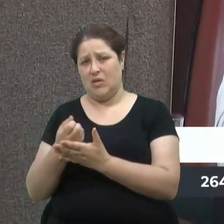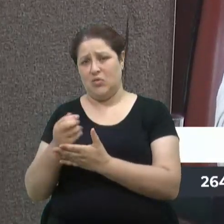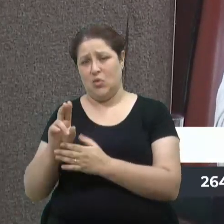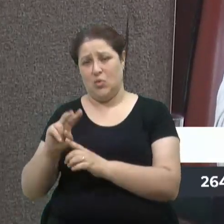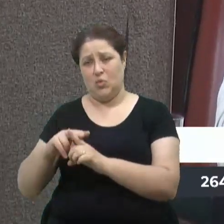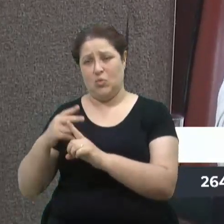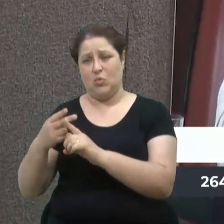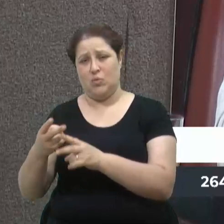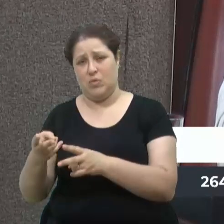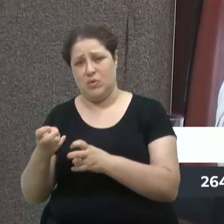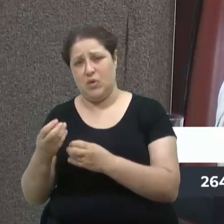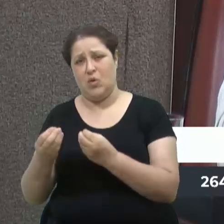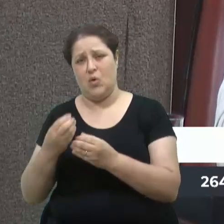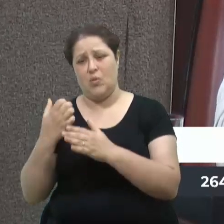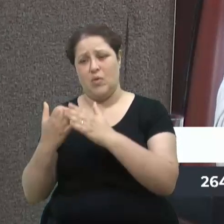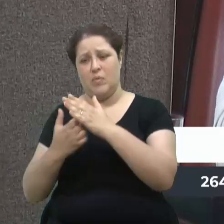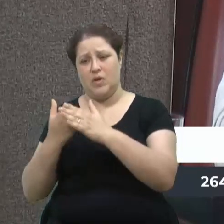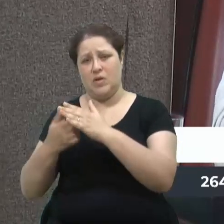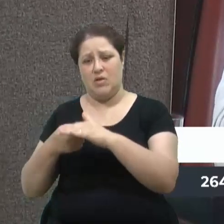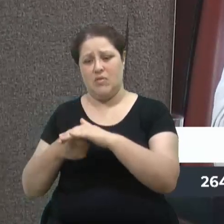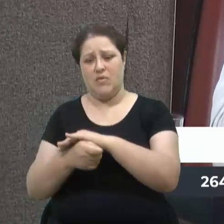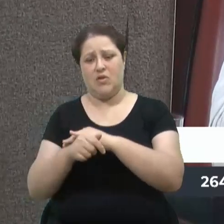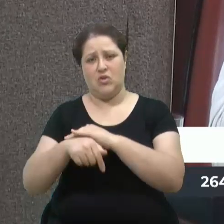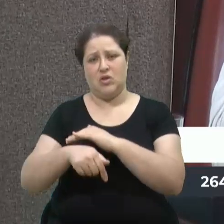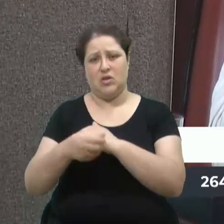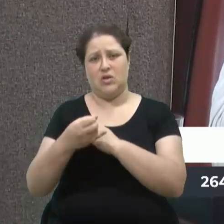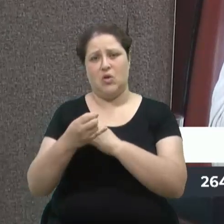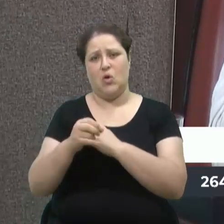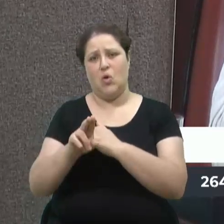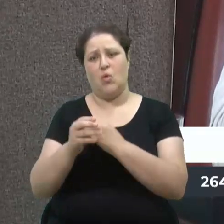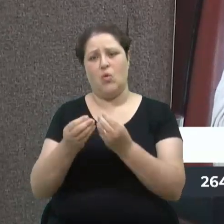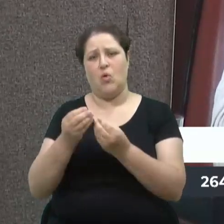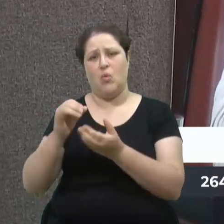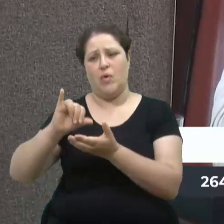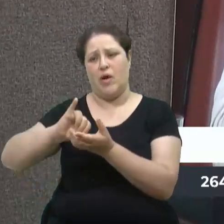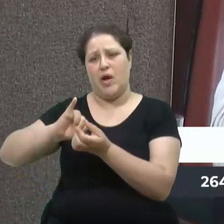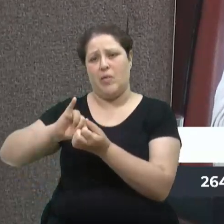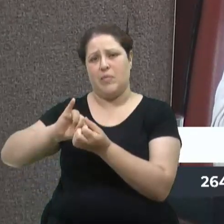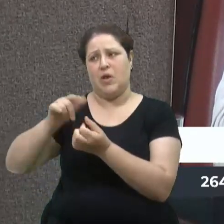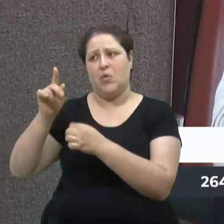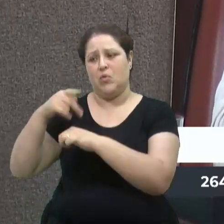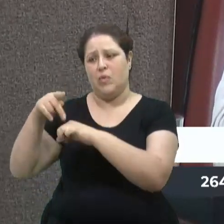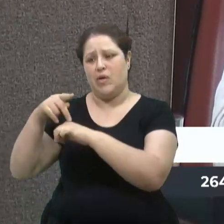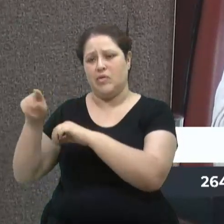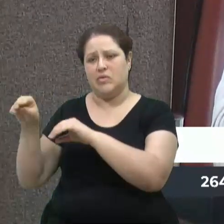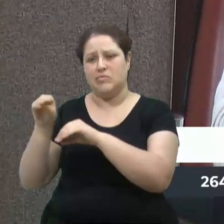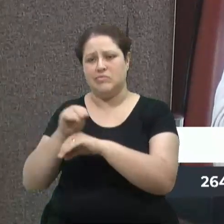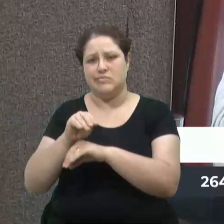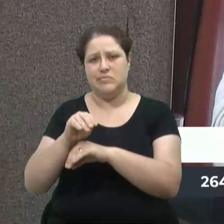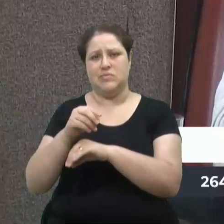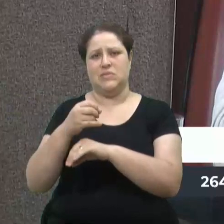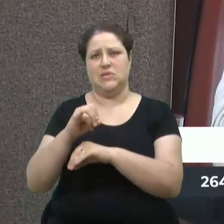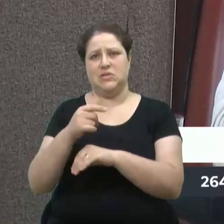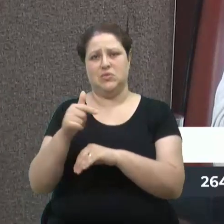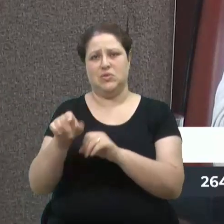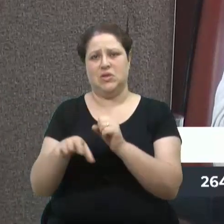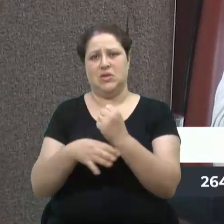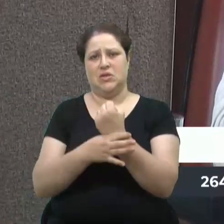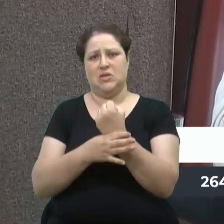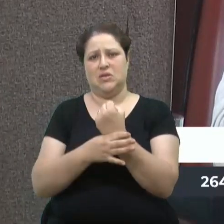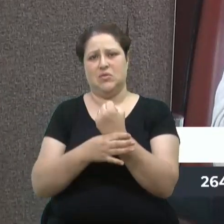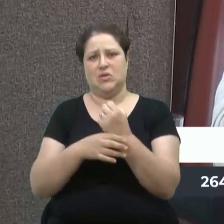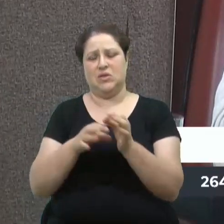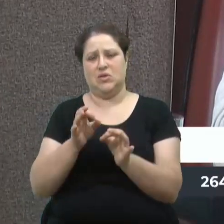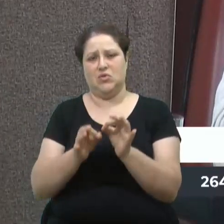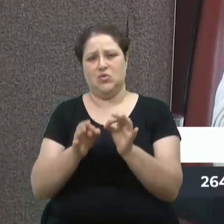país ou vai entrar capital do exterior se não tem segurança jurídica? Os fundos de pensões têm bilhões e bilhões de dólares para investir no nosso